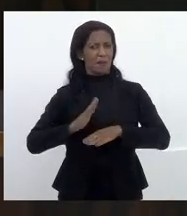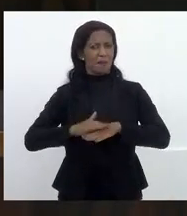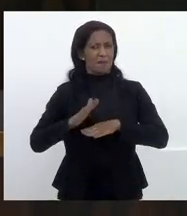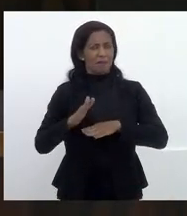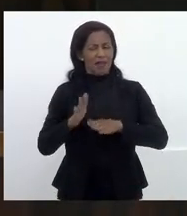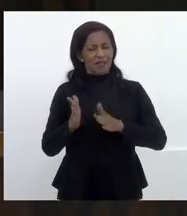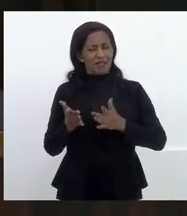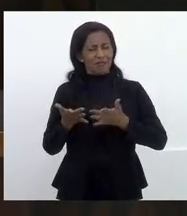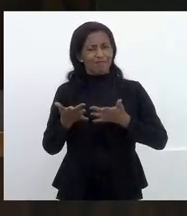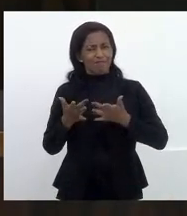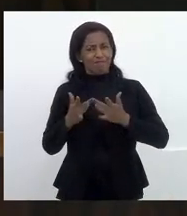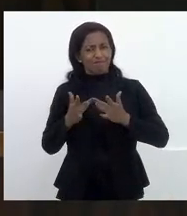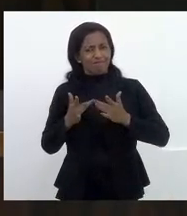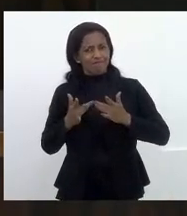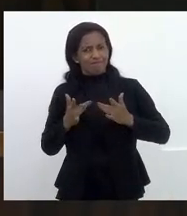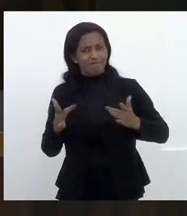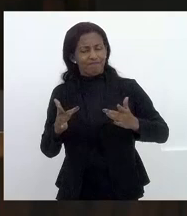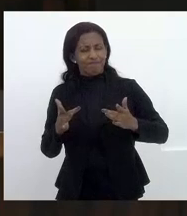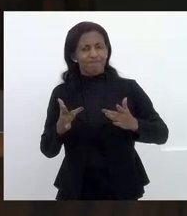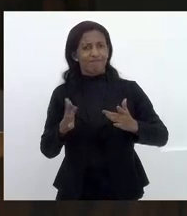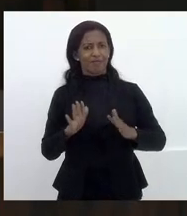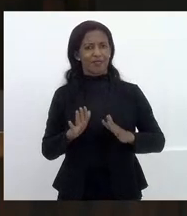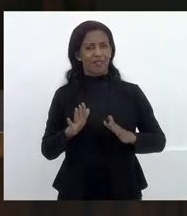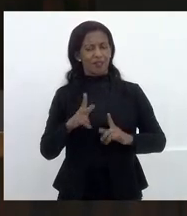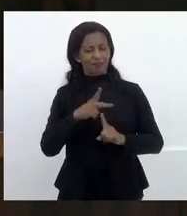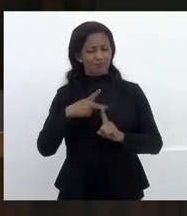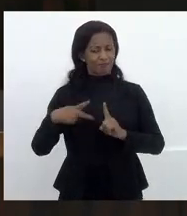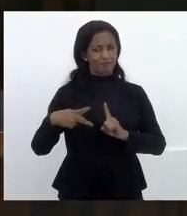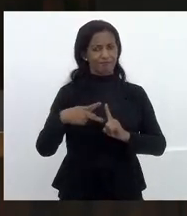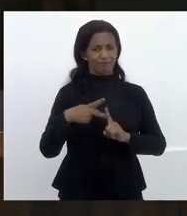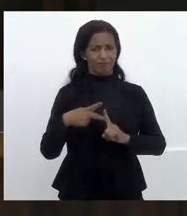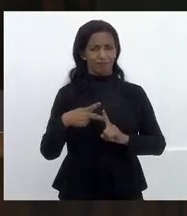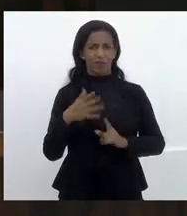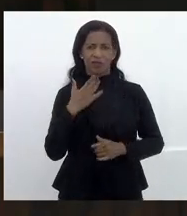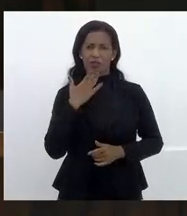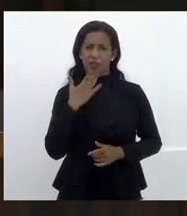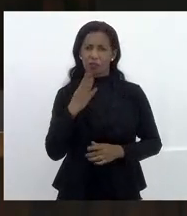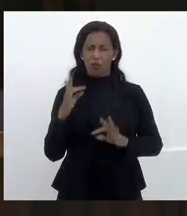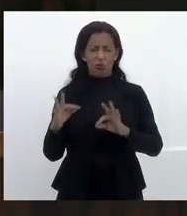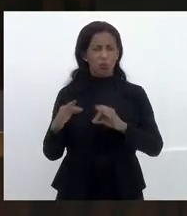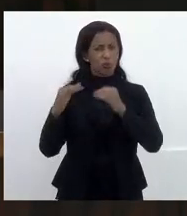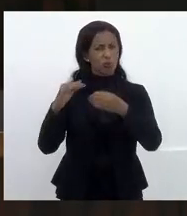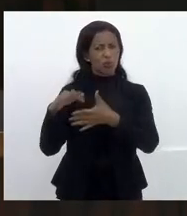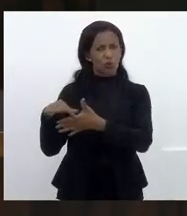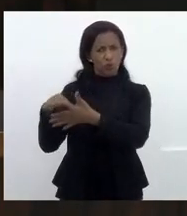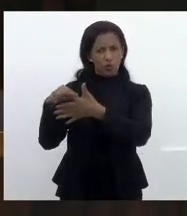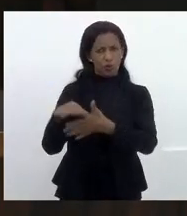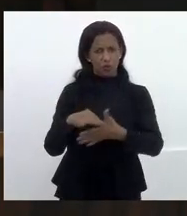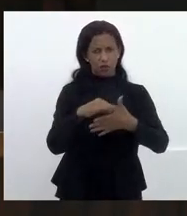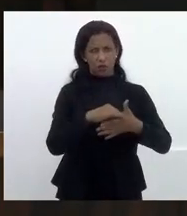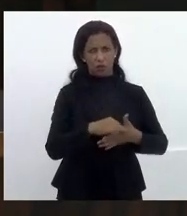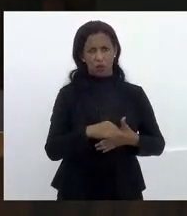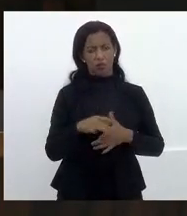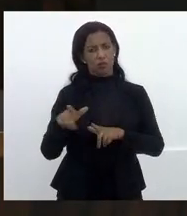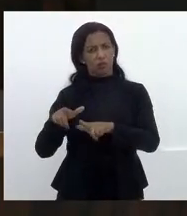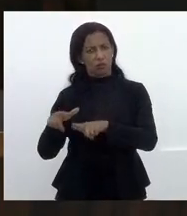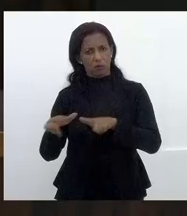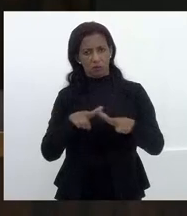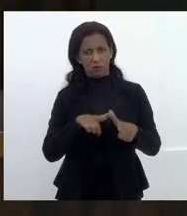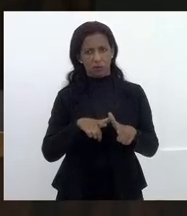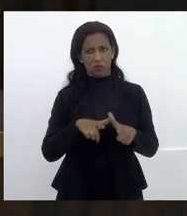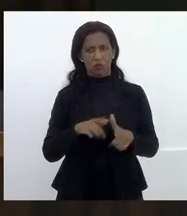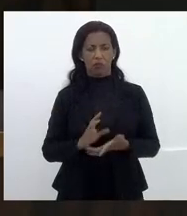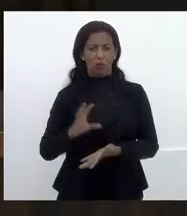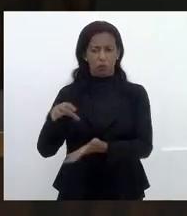mais sensíveis que é questão previdenciária então pedir sobretudo as representações dos Servidores